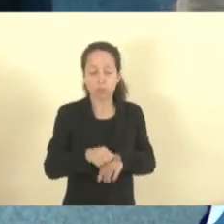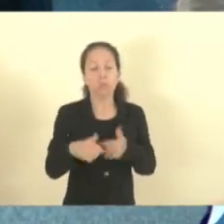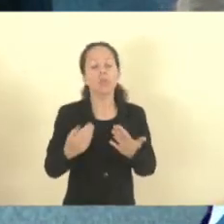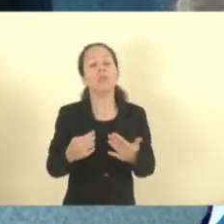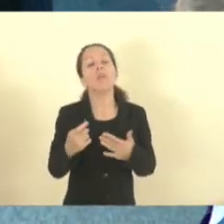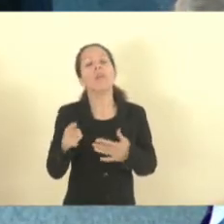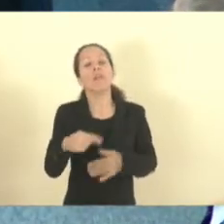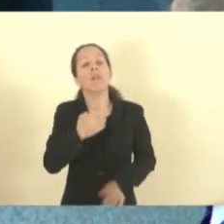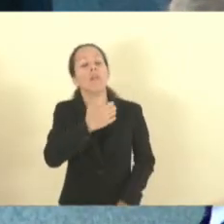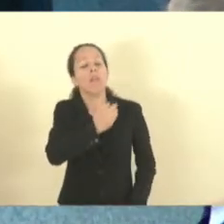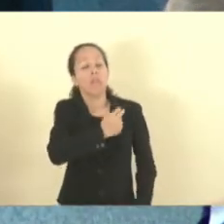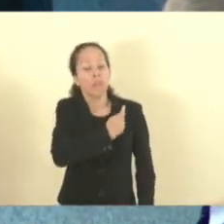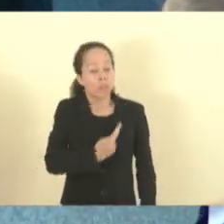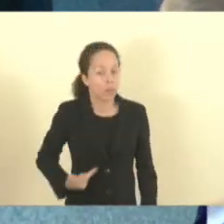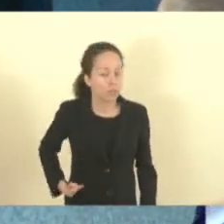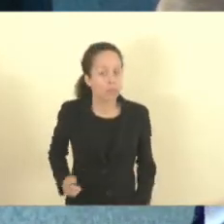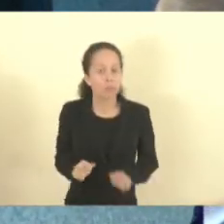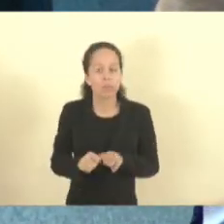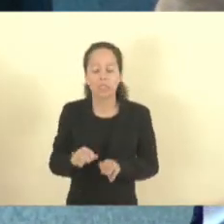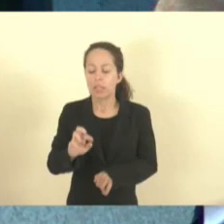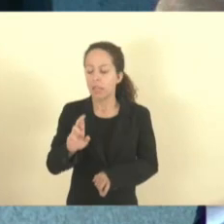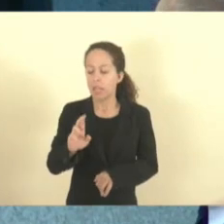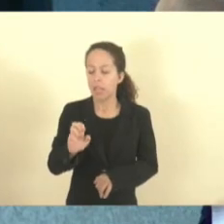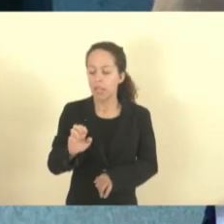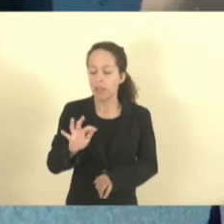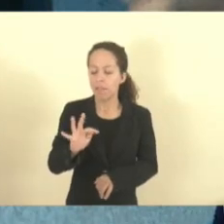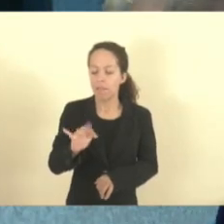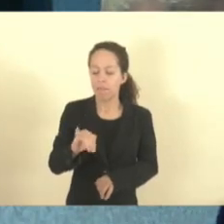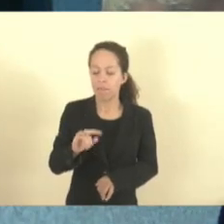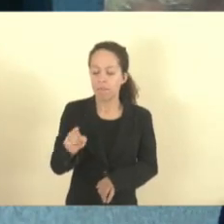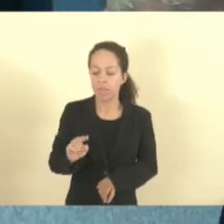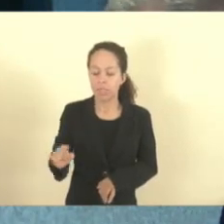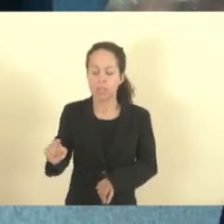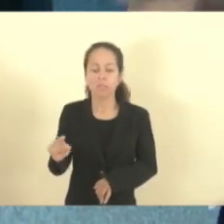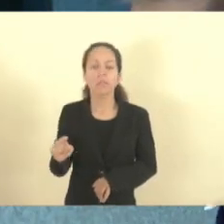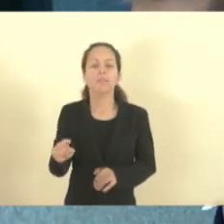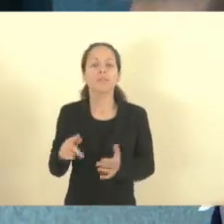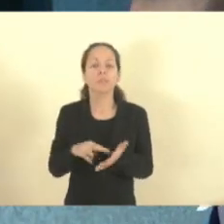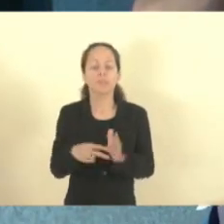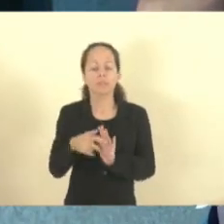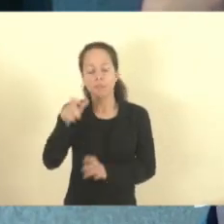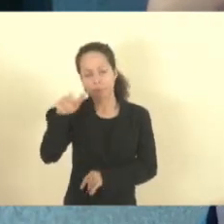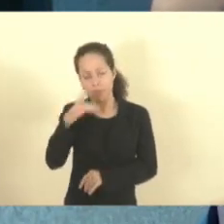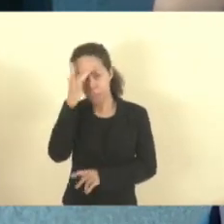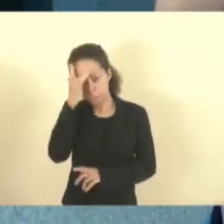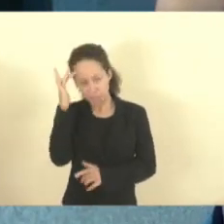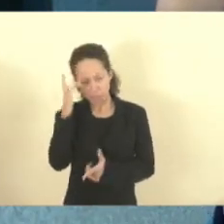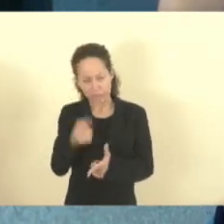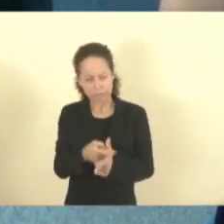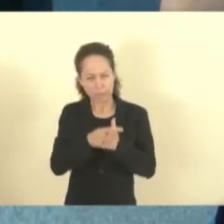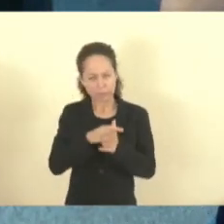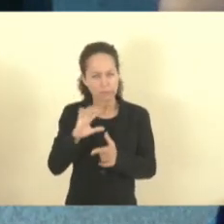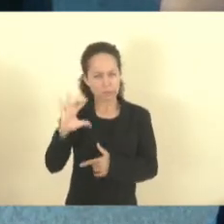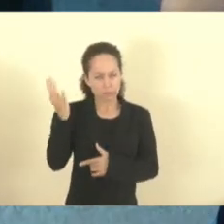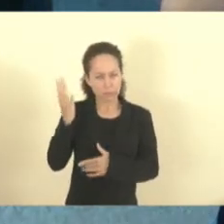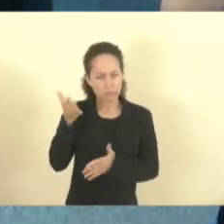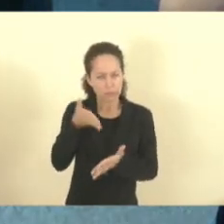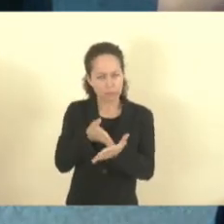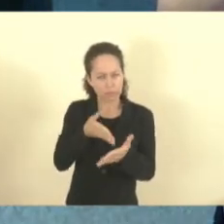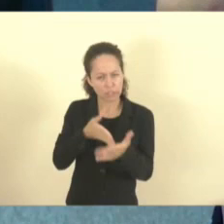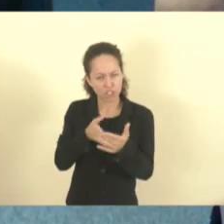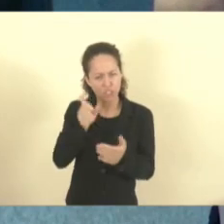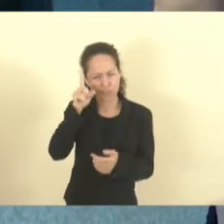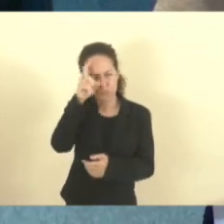um refis, deputado Sérgio Meneghelli, para que o devedor que passou por uma situação difícil, que não